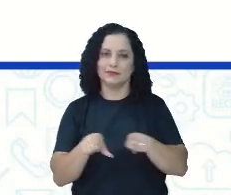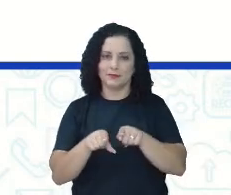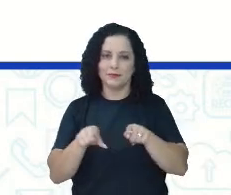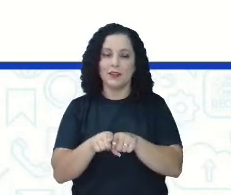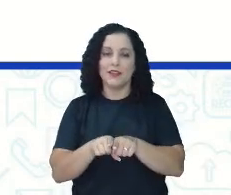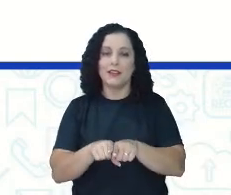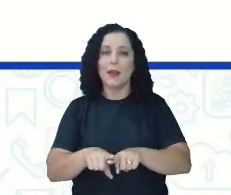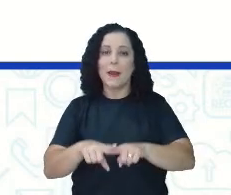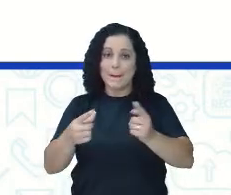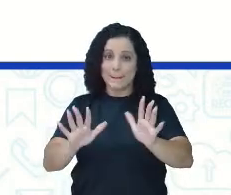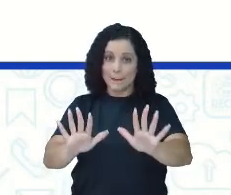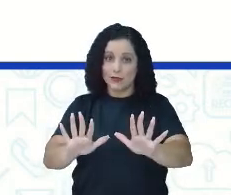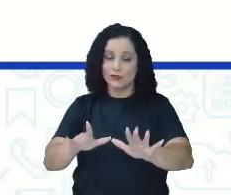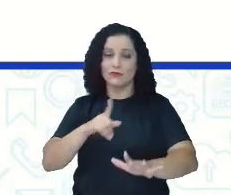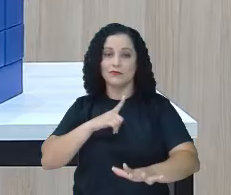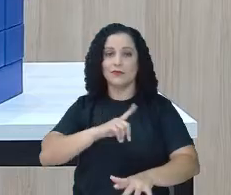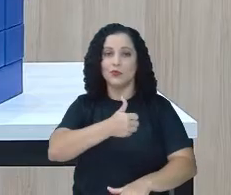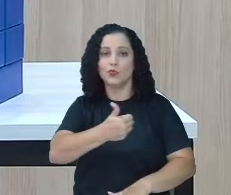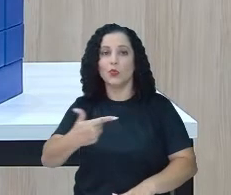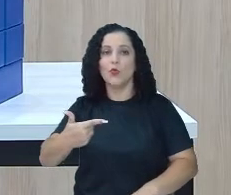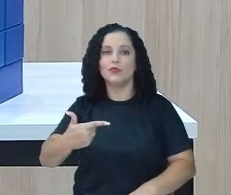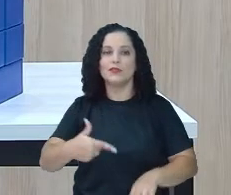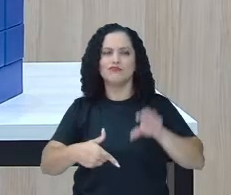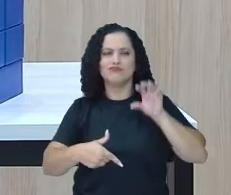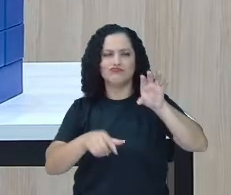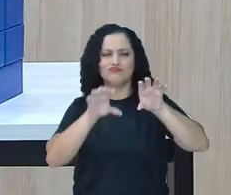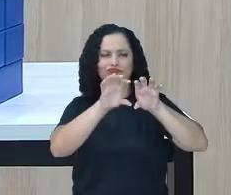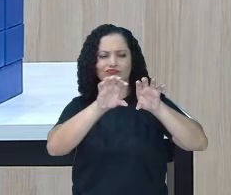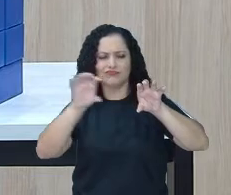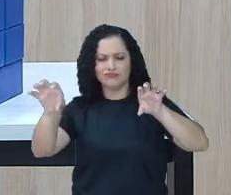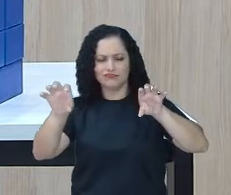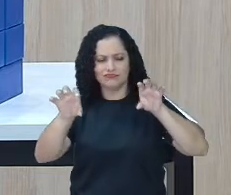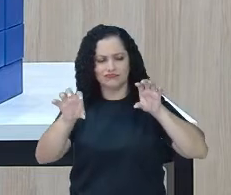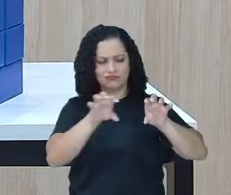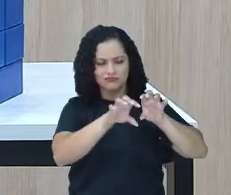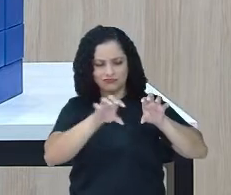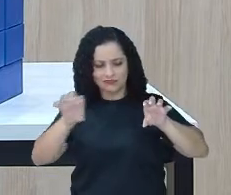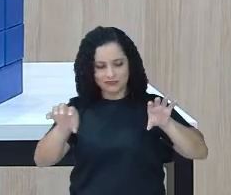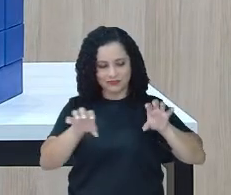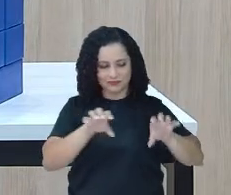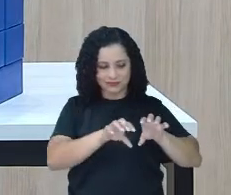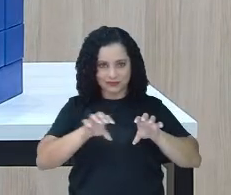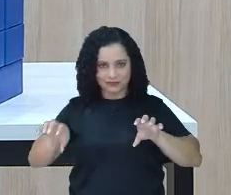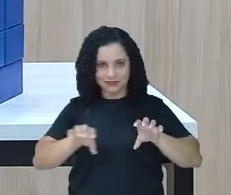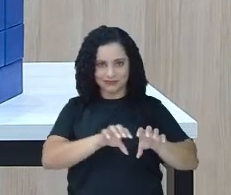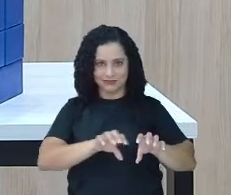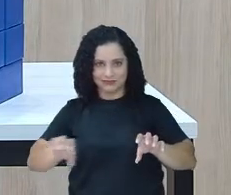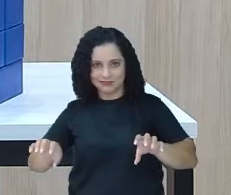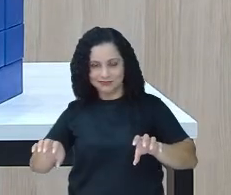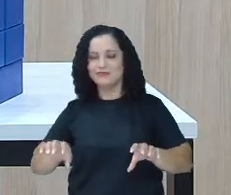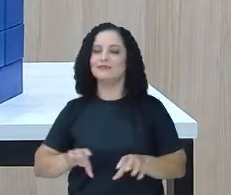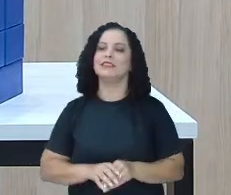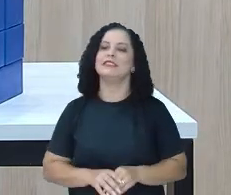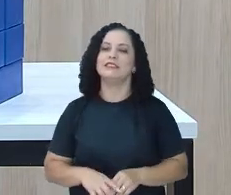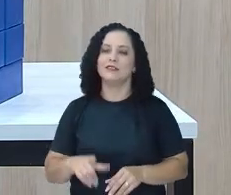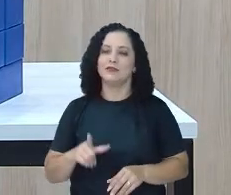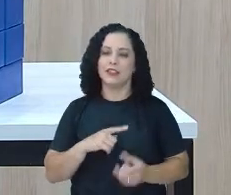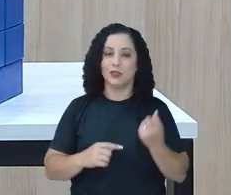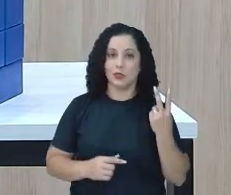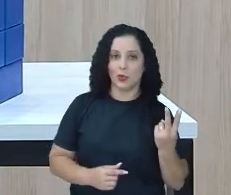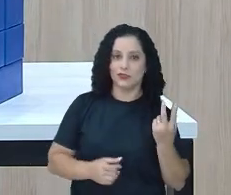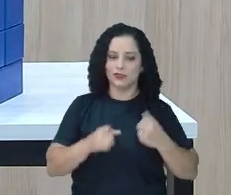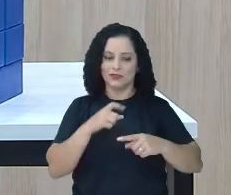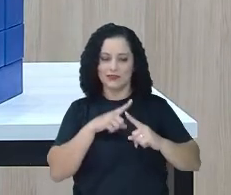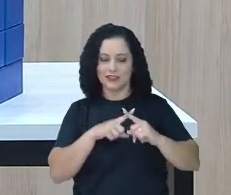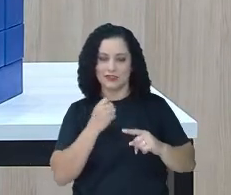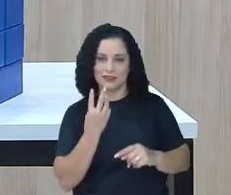gente vai ter 12 cubinhos, que a gente tem a unidade de centímetro cúbico. Então, vai ser, ó, 2 centímetros vezes